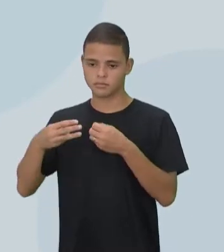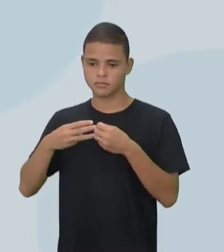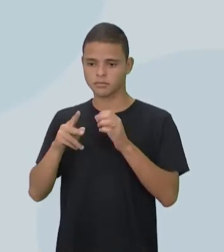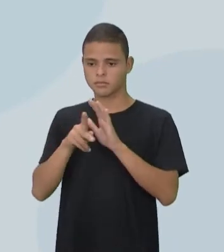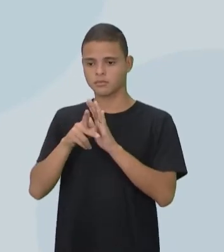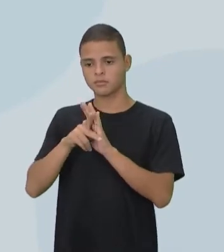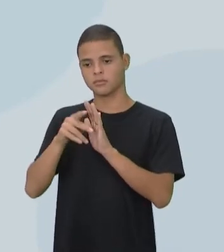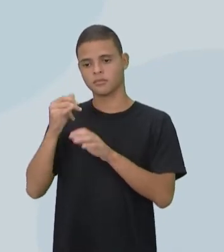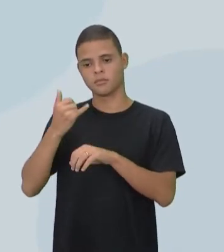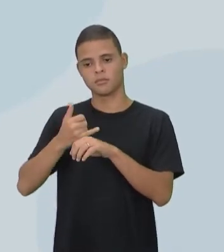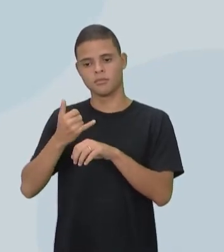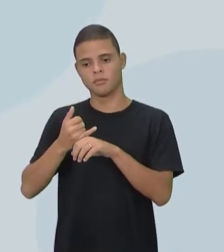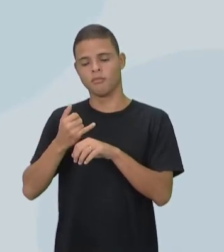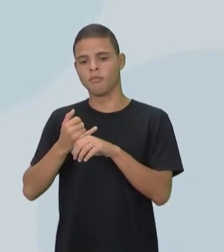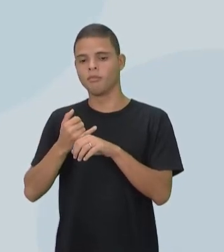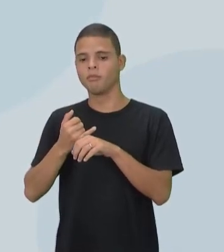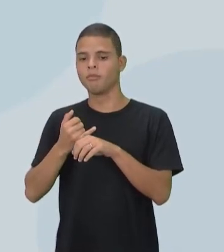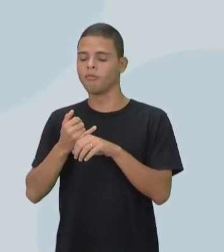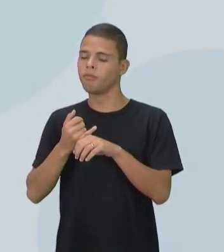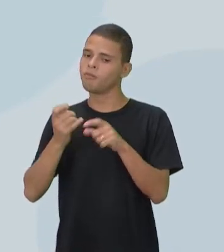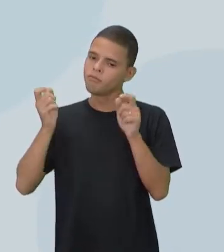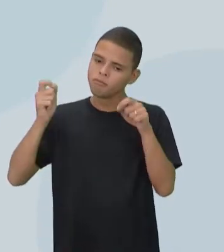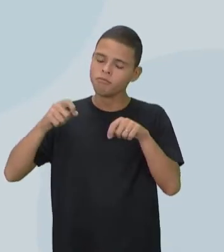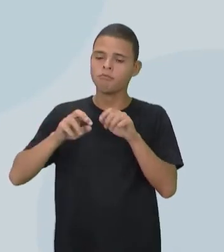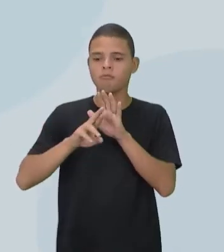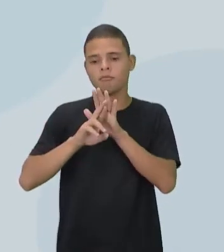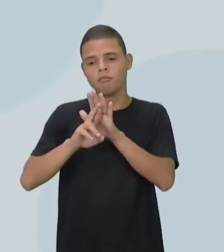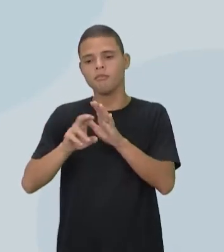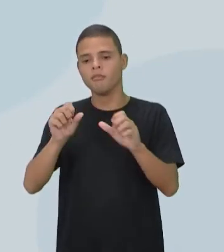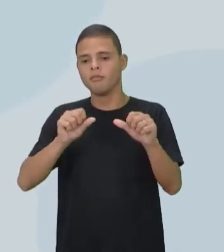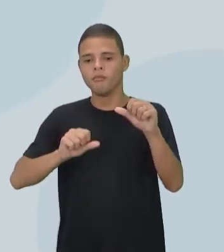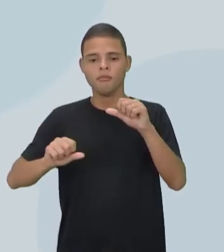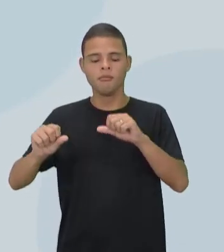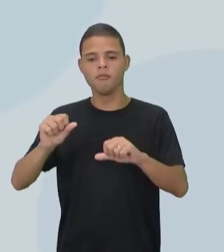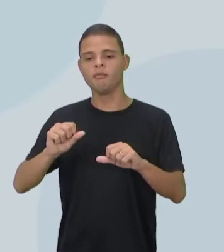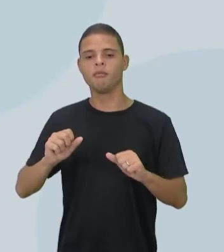ferro. Mas uma forma de ser representada quimicamente